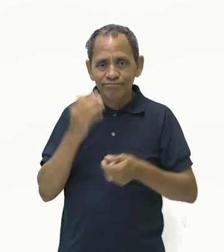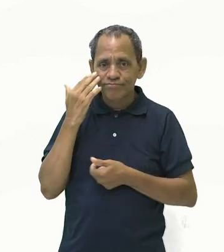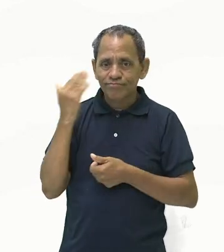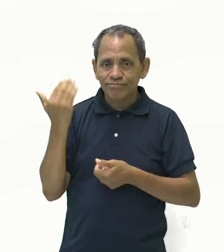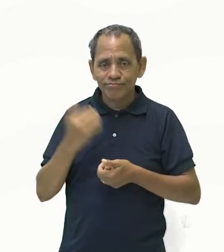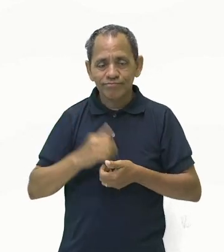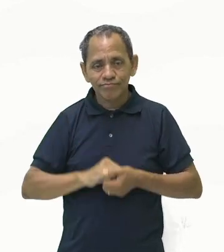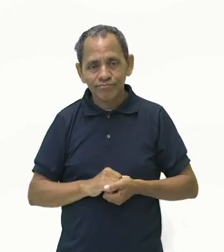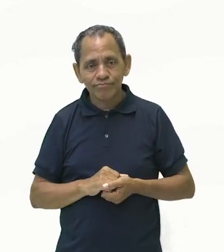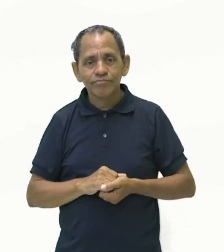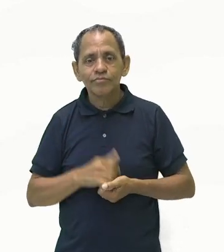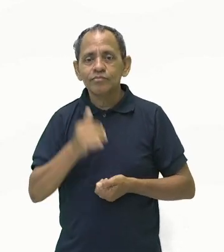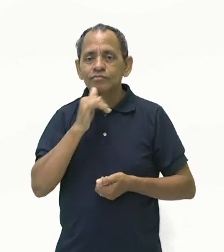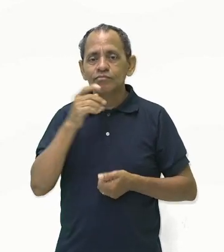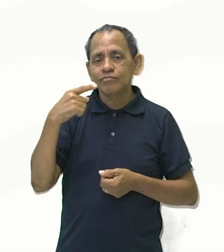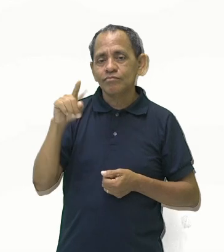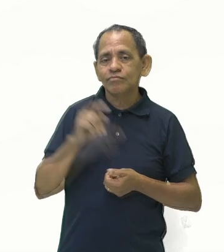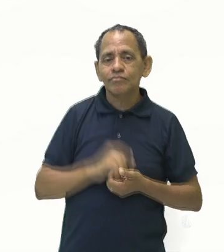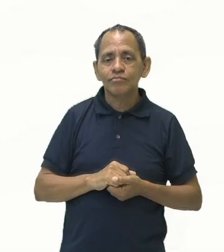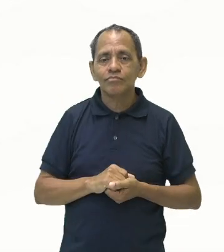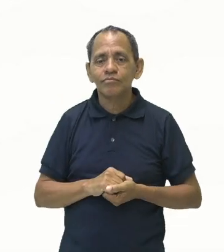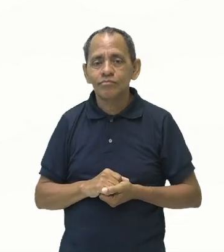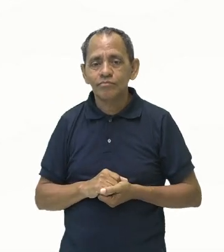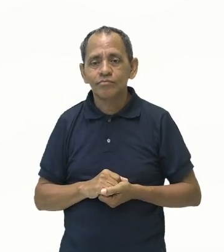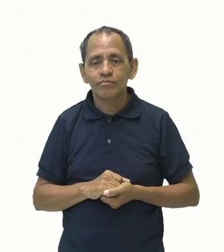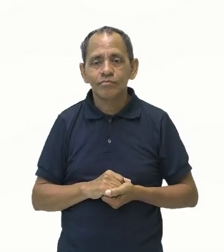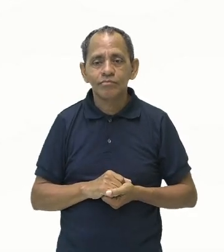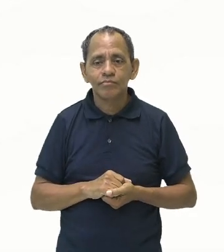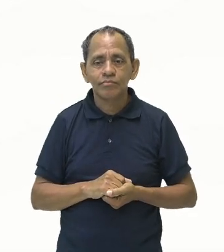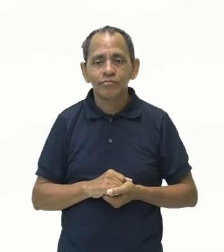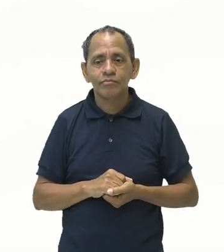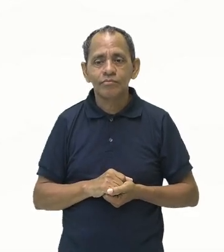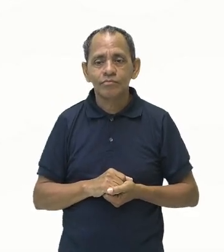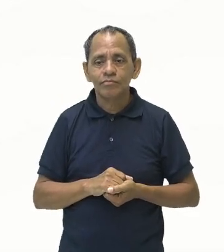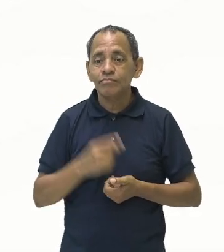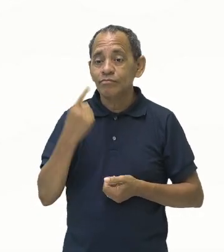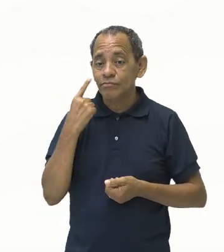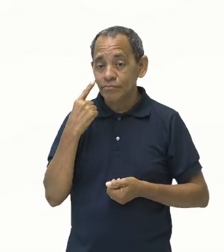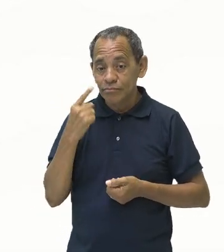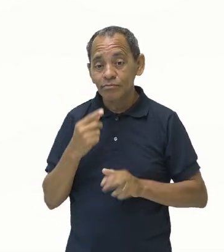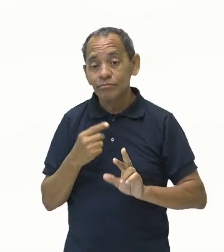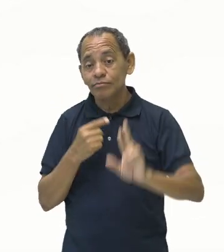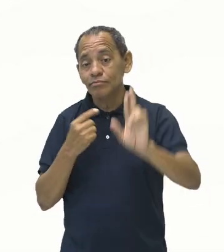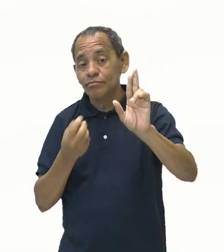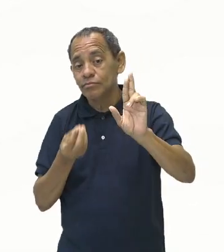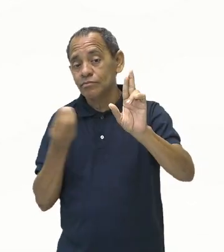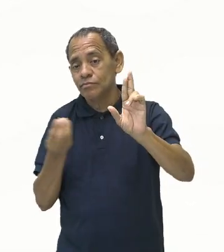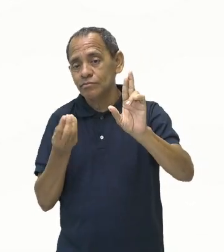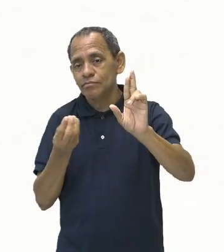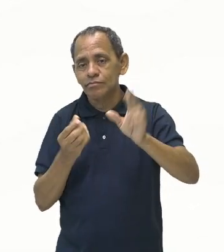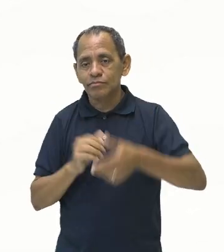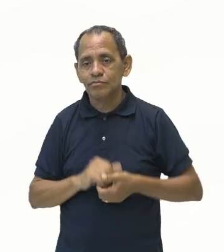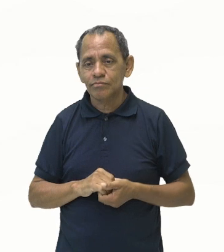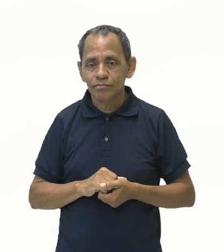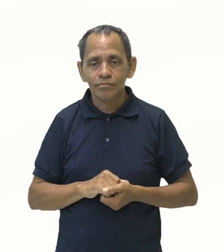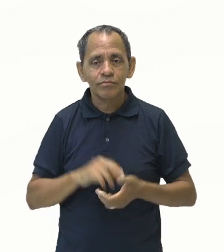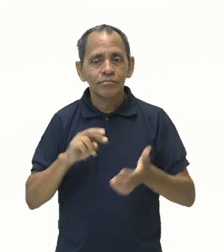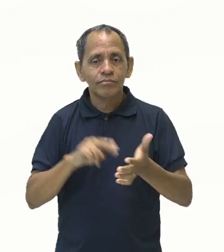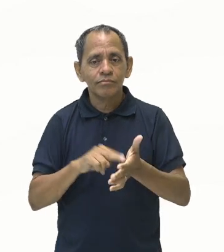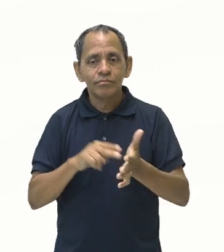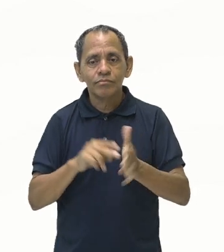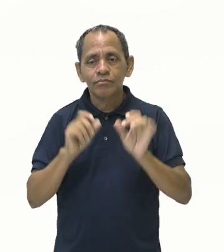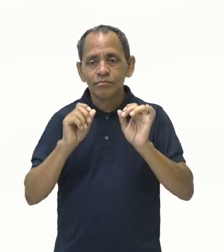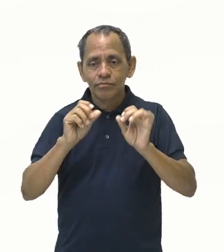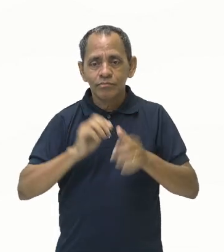temos mais uma aplicação, mas neste caso, ele está representando aqui desta forma. Isso significa,